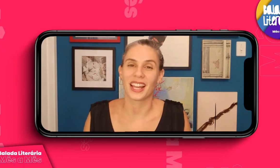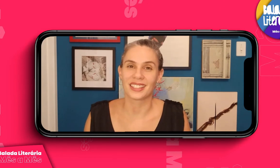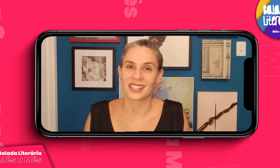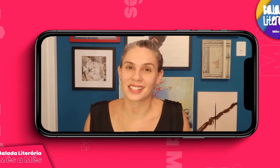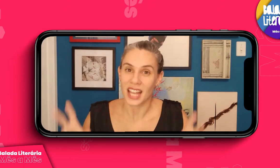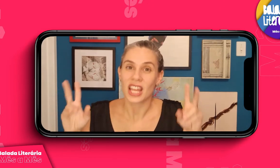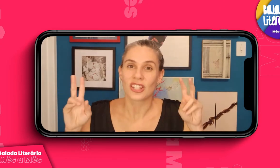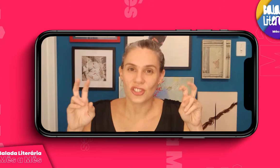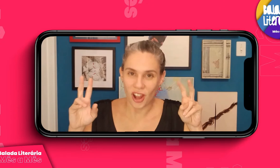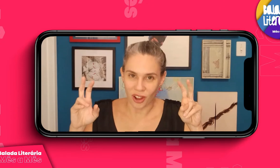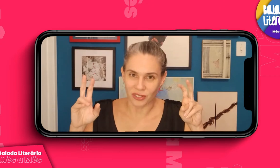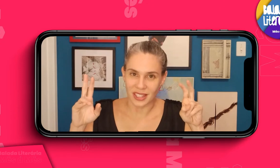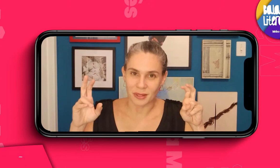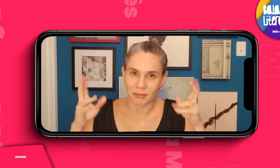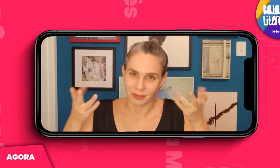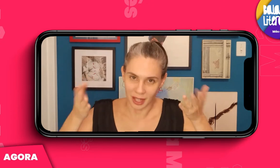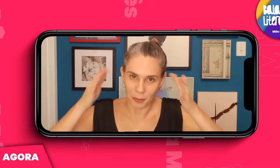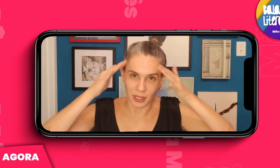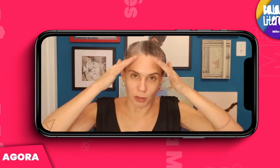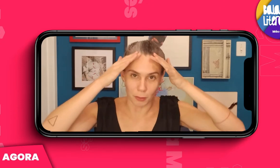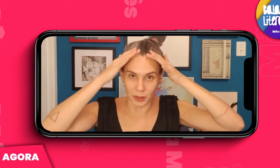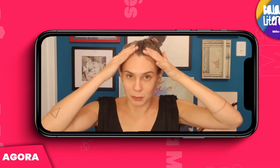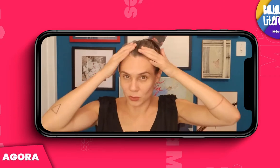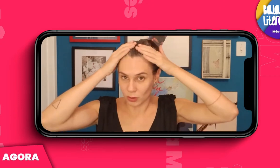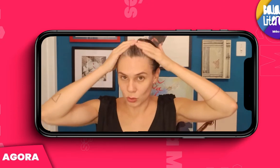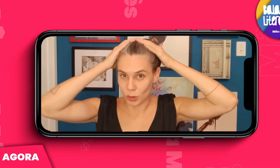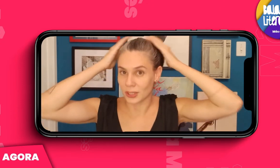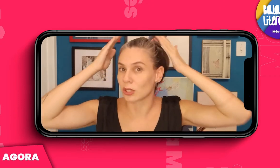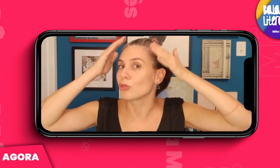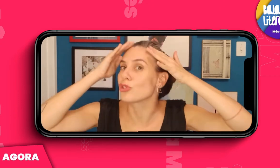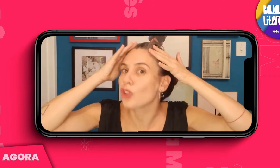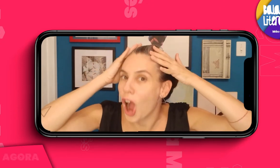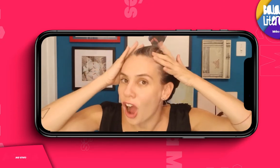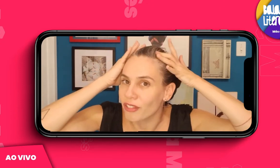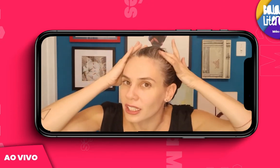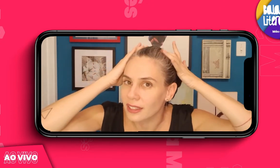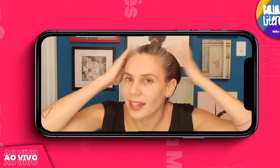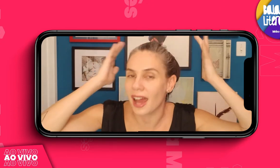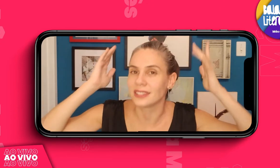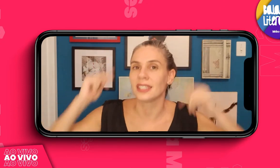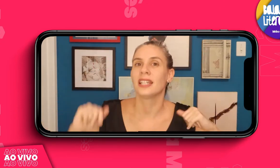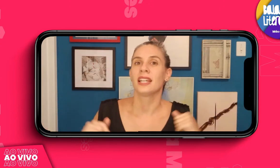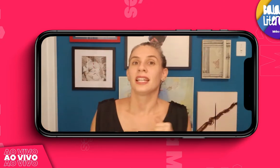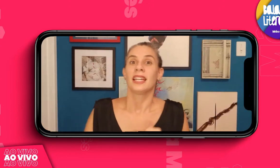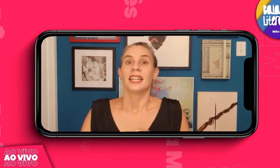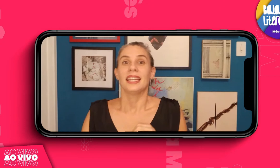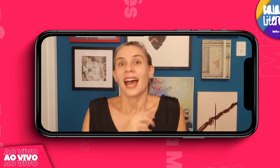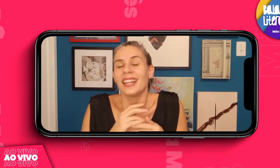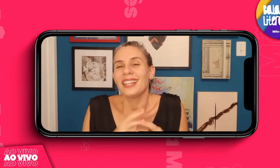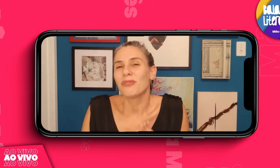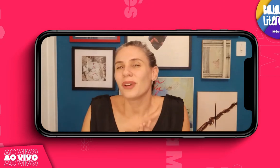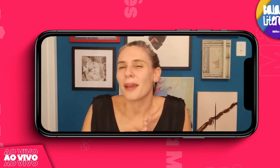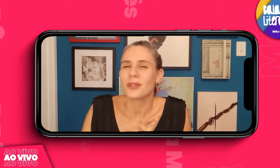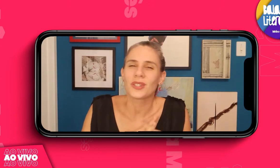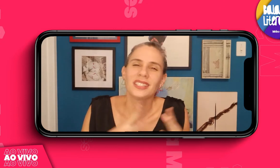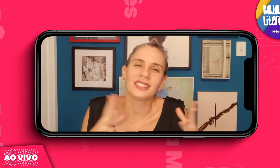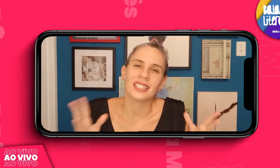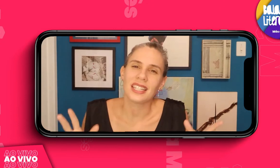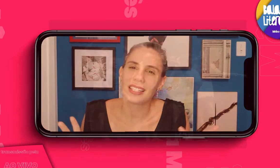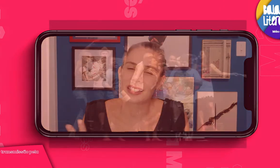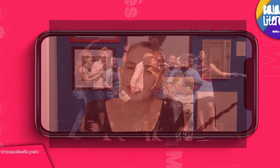e poetas jovens, né? Porque, como podemos ver, eu não sou mais tão jovem de idade. E aí